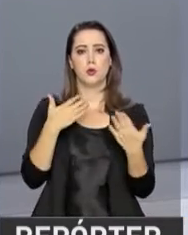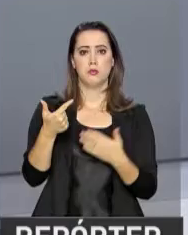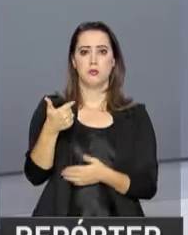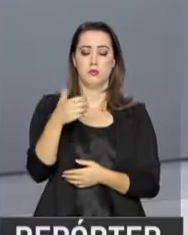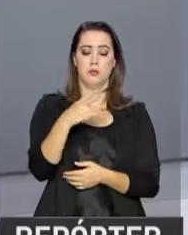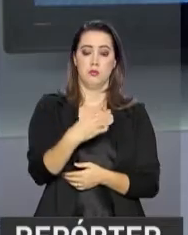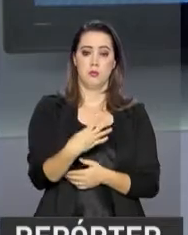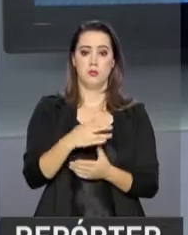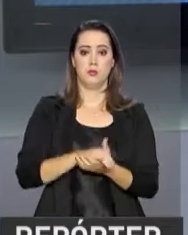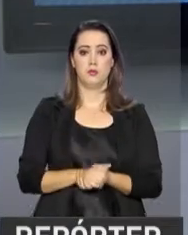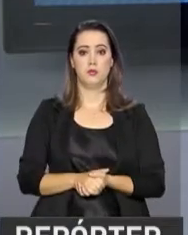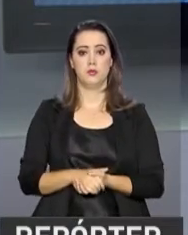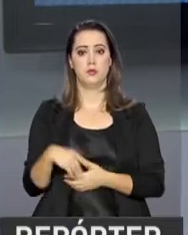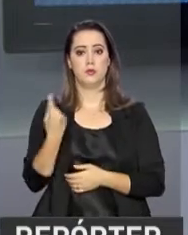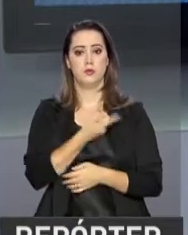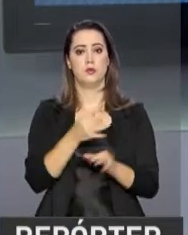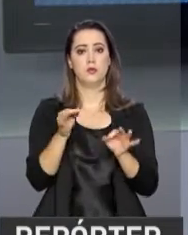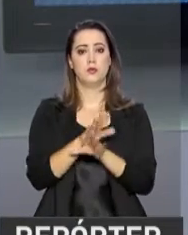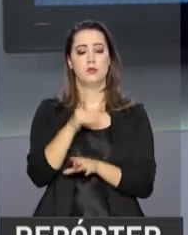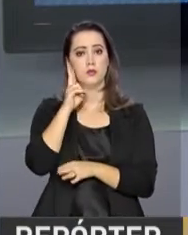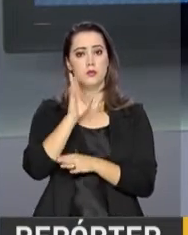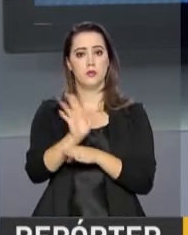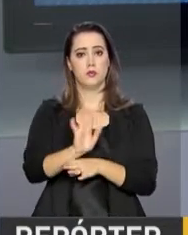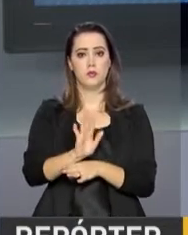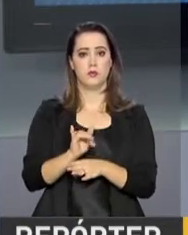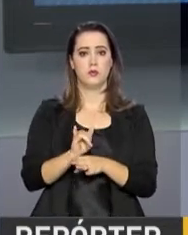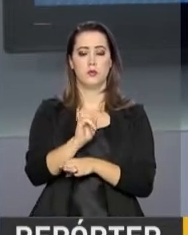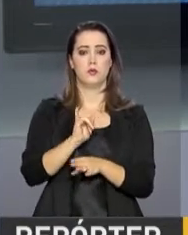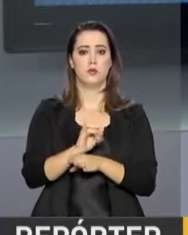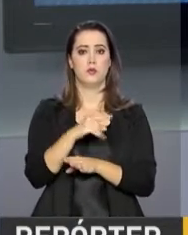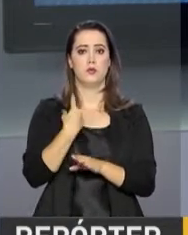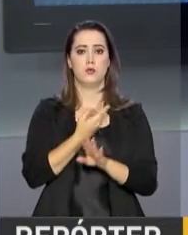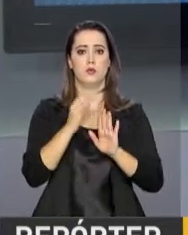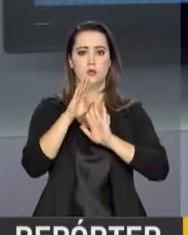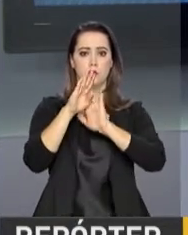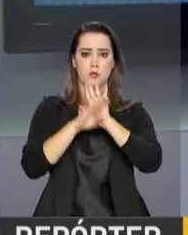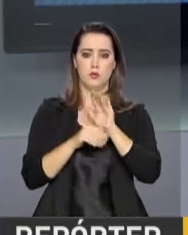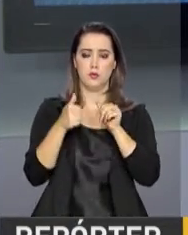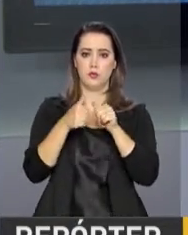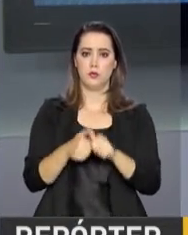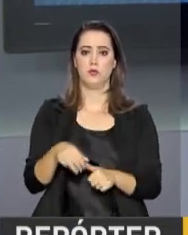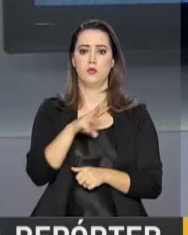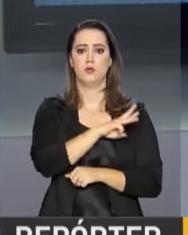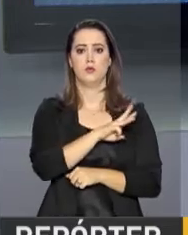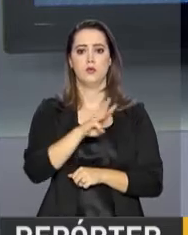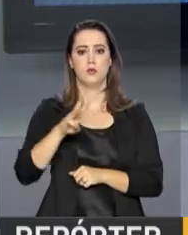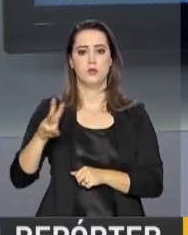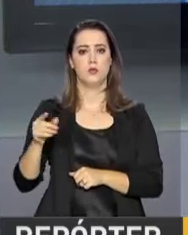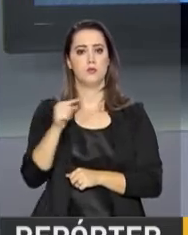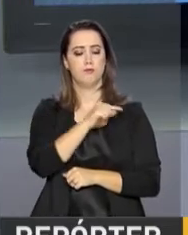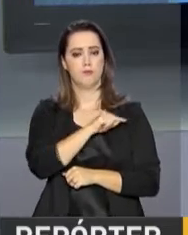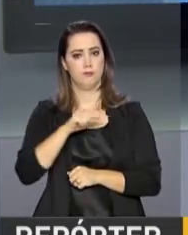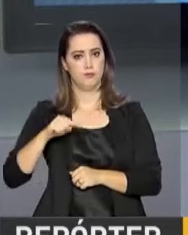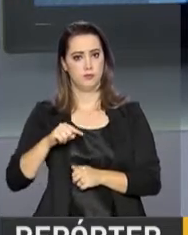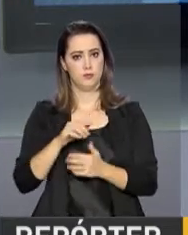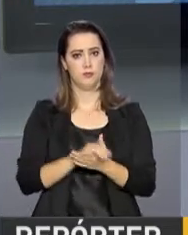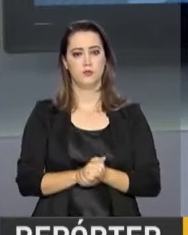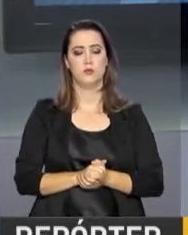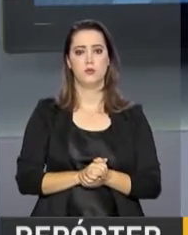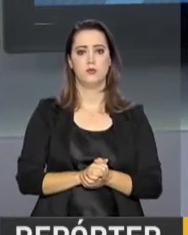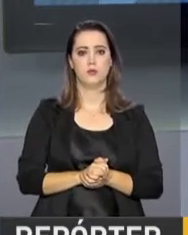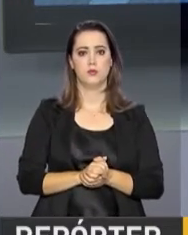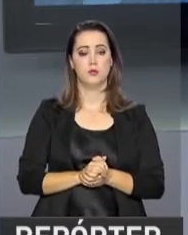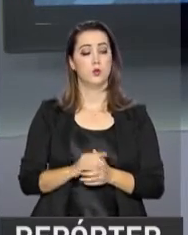14 nós ficamos por aqui você pode ver as reportagens no youtube e toda a nossa programação também está na página da